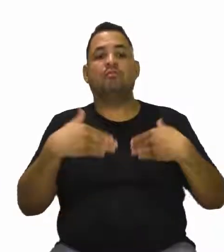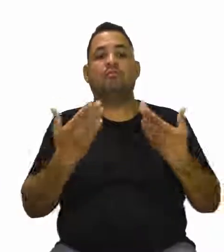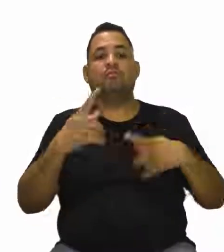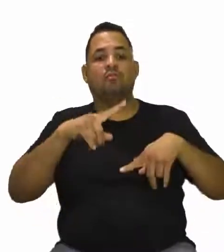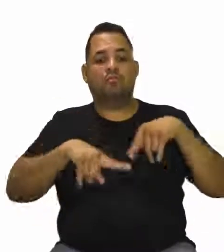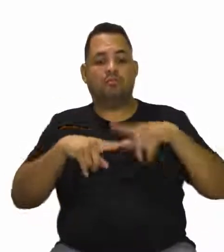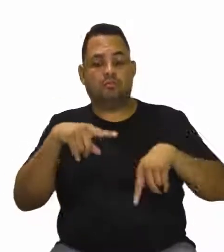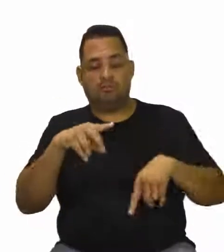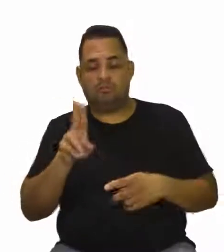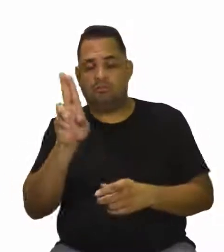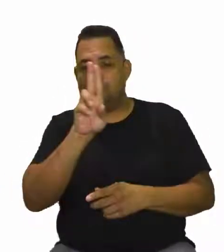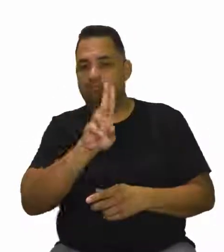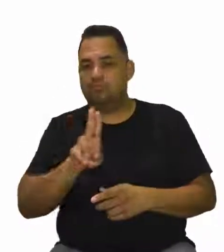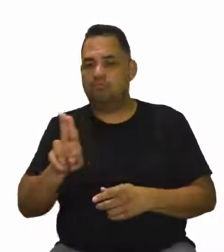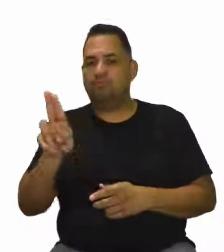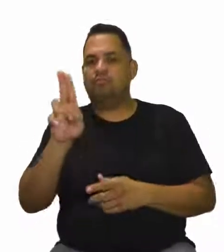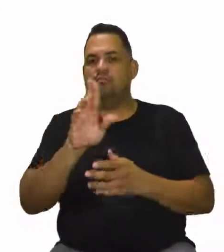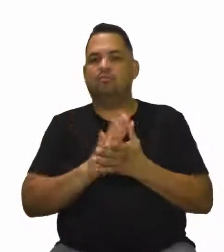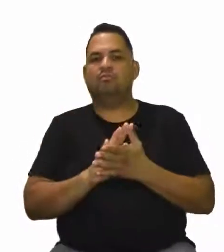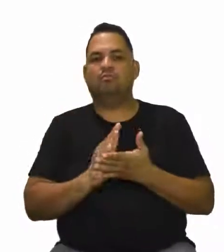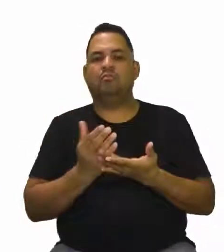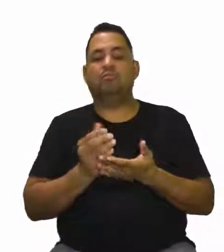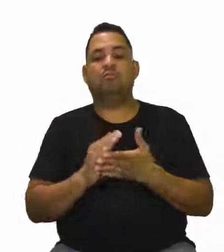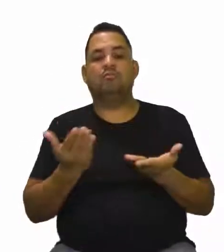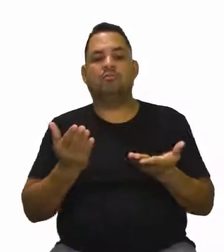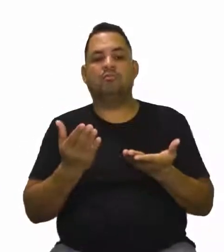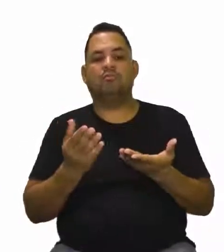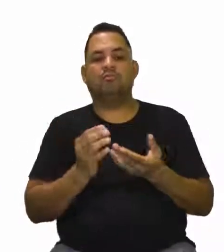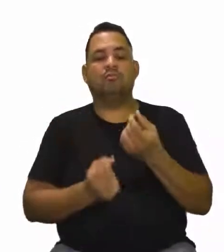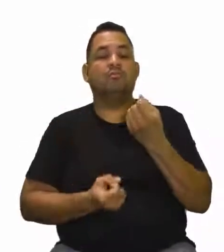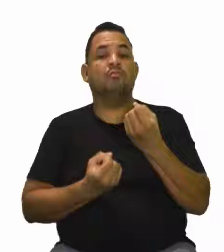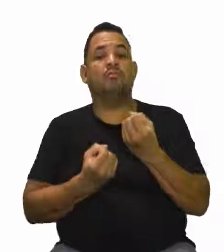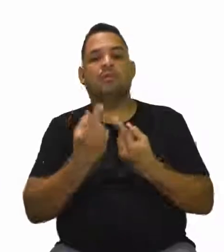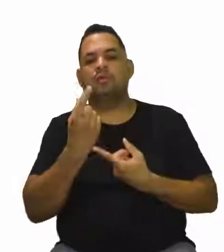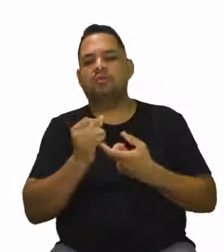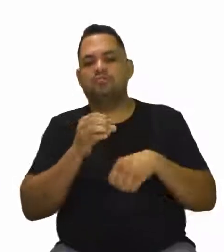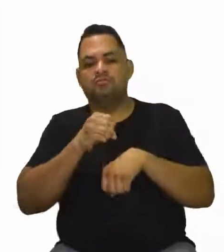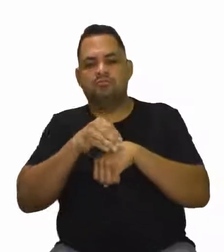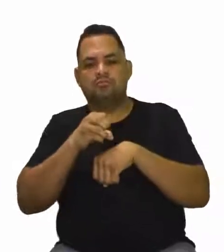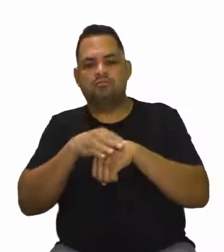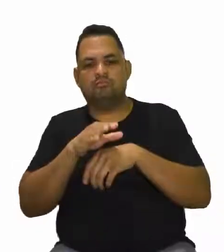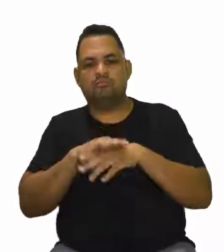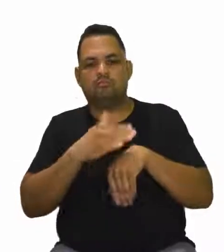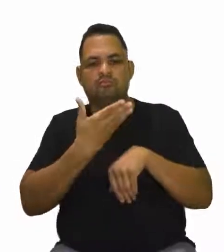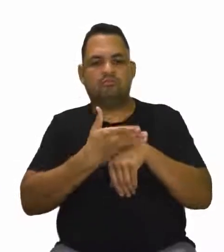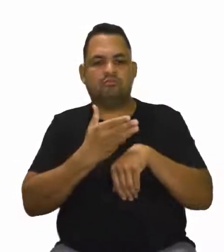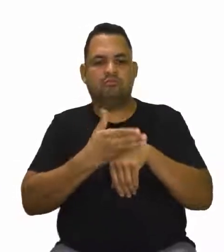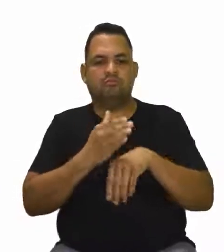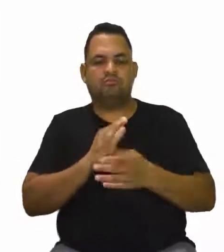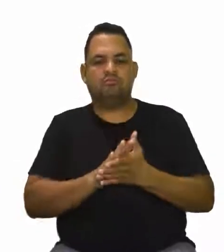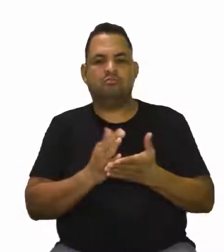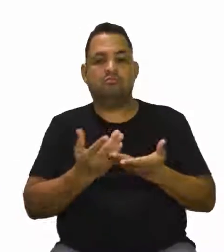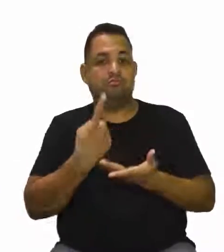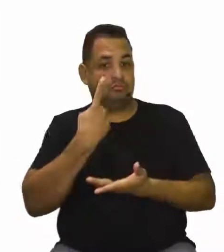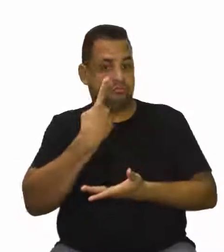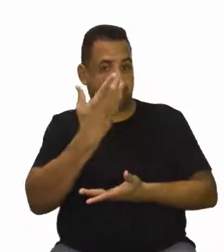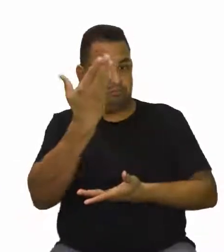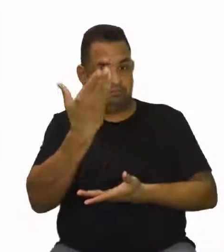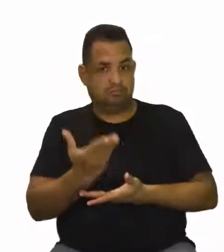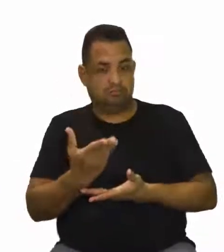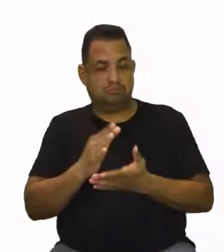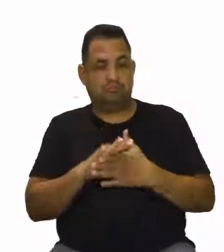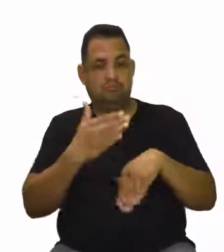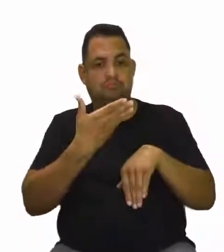os equipamentos que nós utilizamos e algumas dicas para o treinamento. Então vejam que